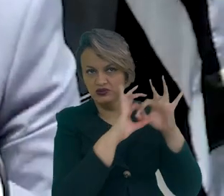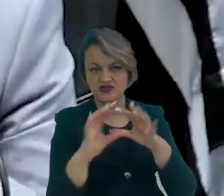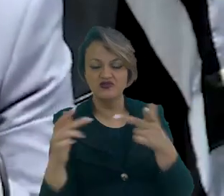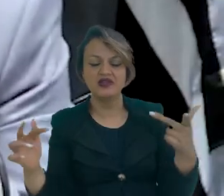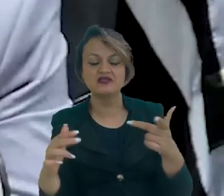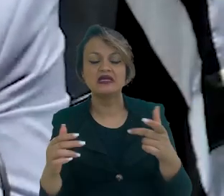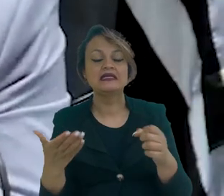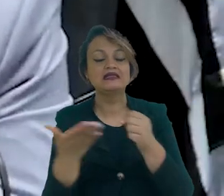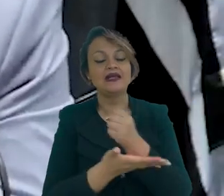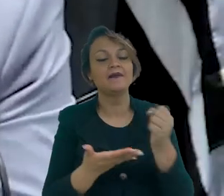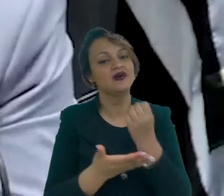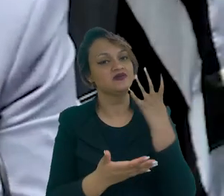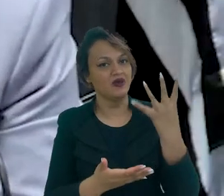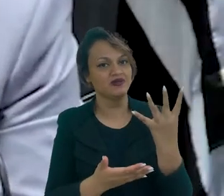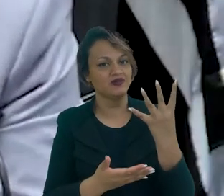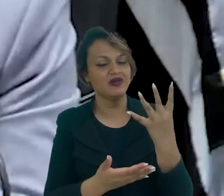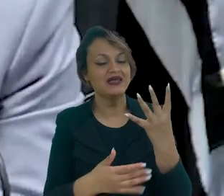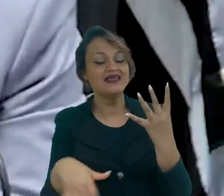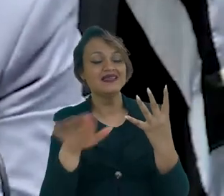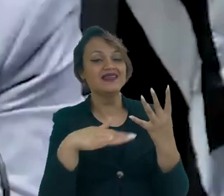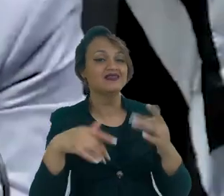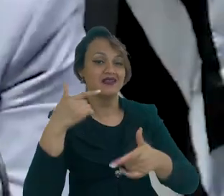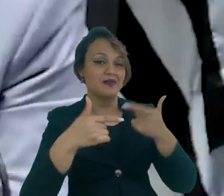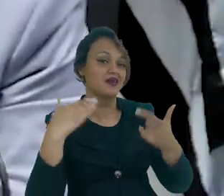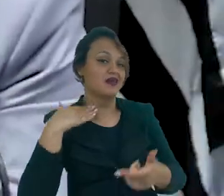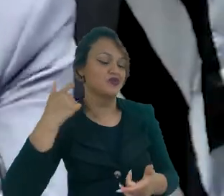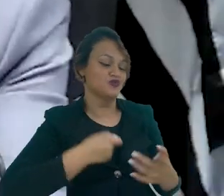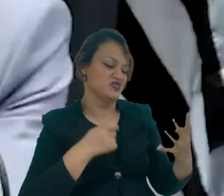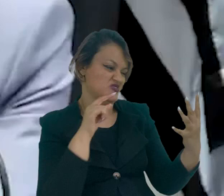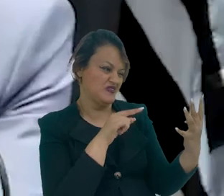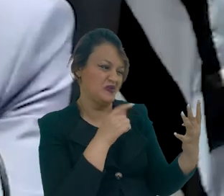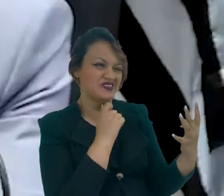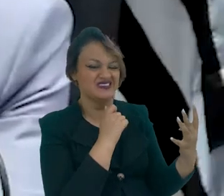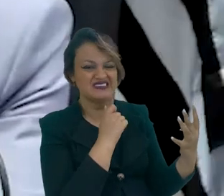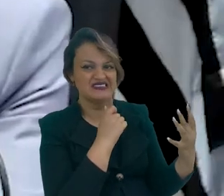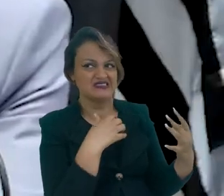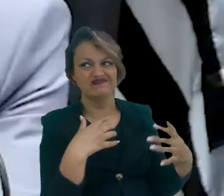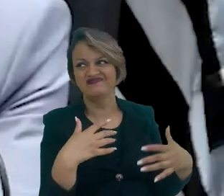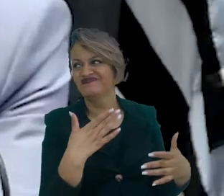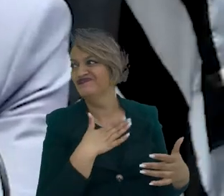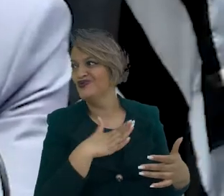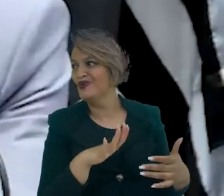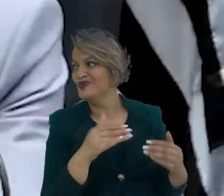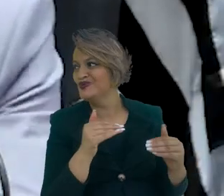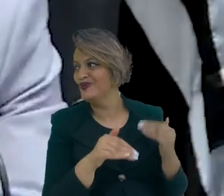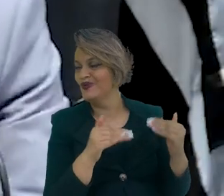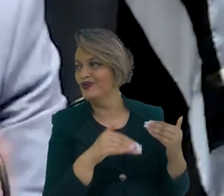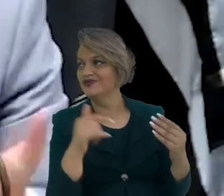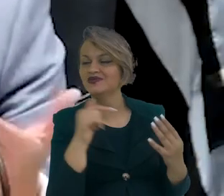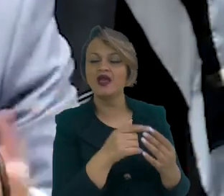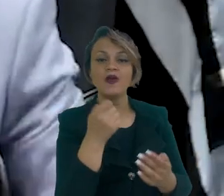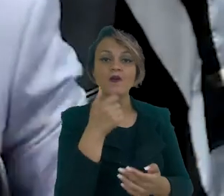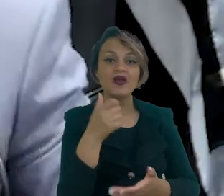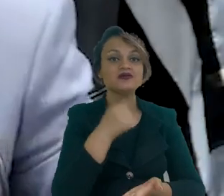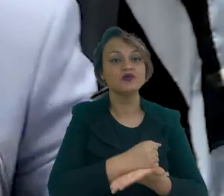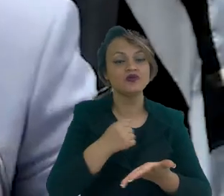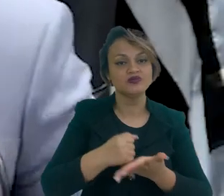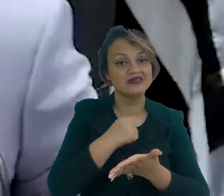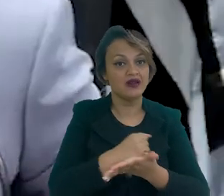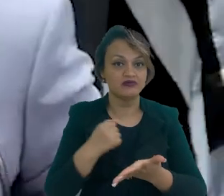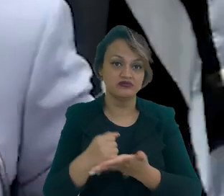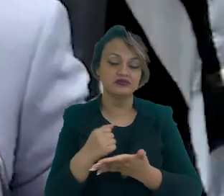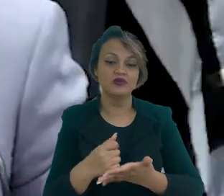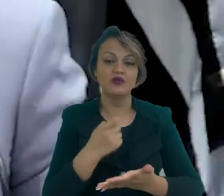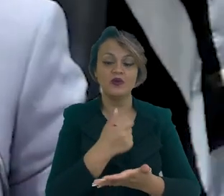essa noção quadribatite sinceramente sempre incomodou juristas a gente quase contrata né